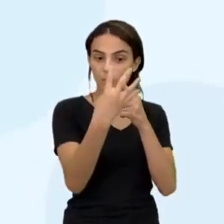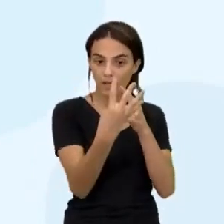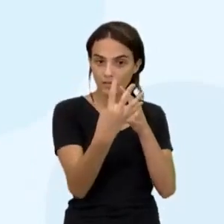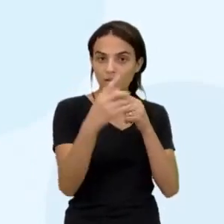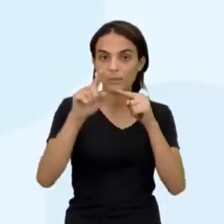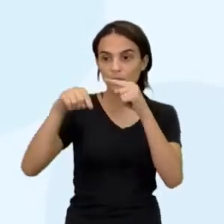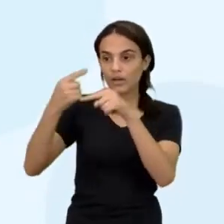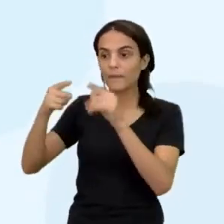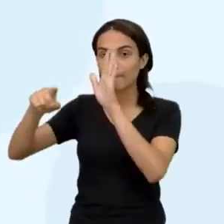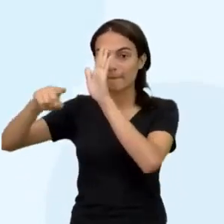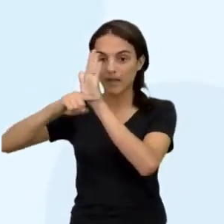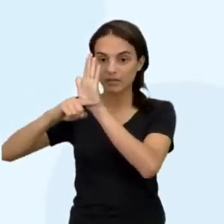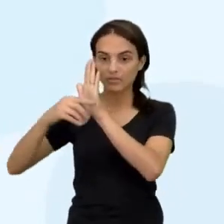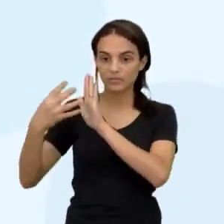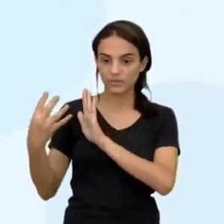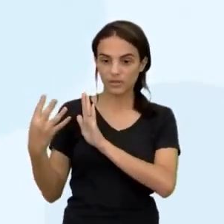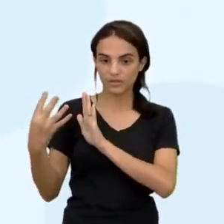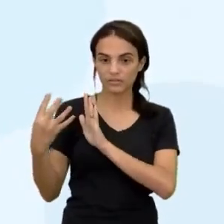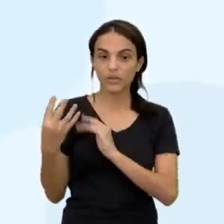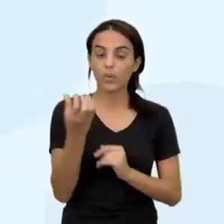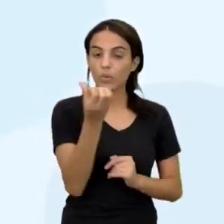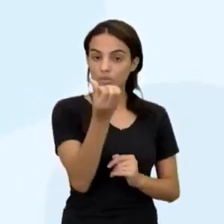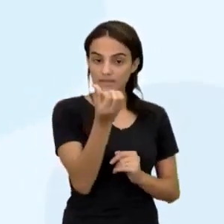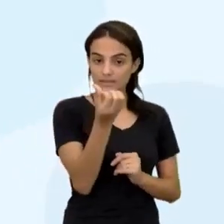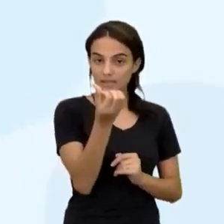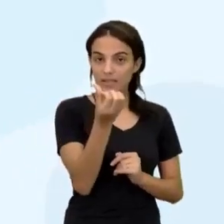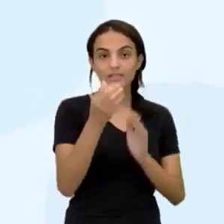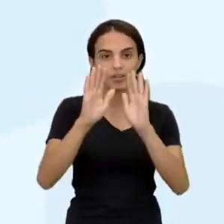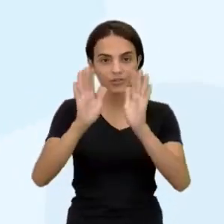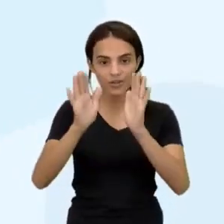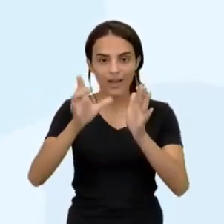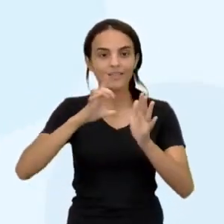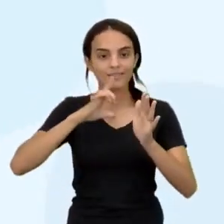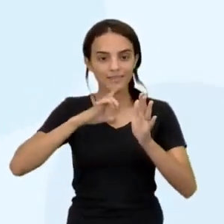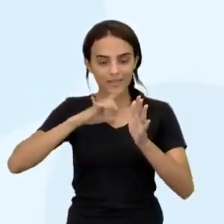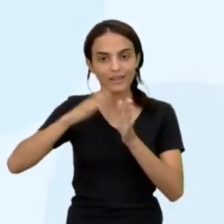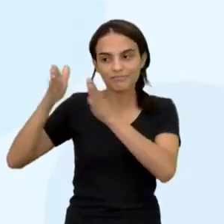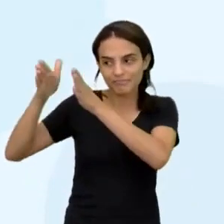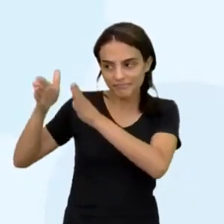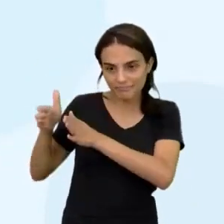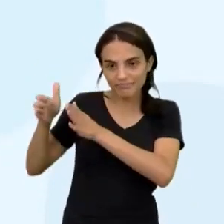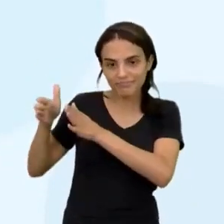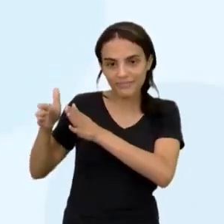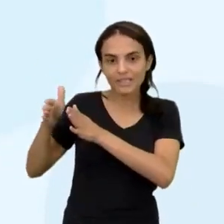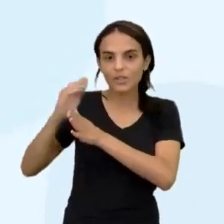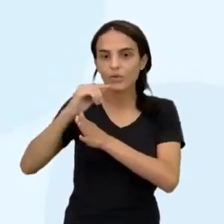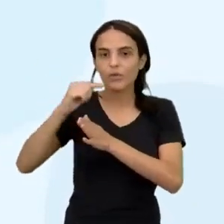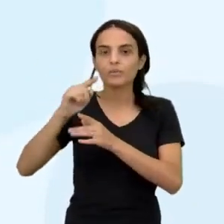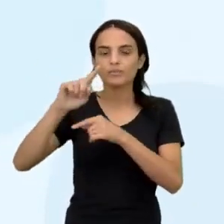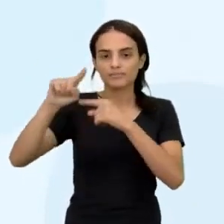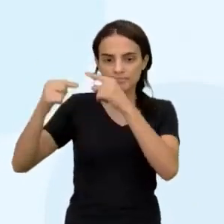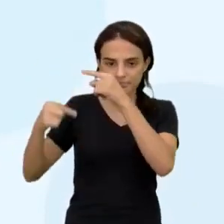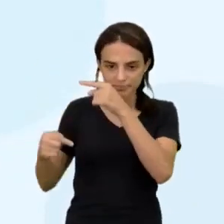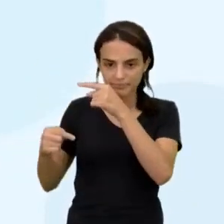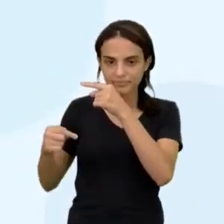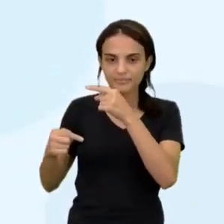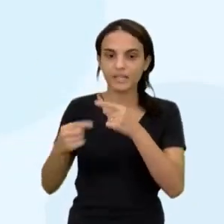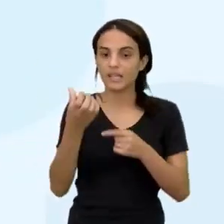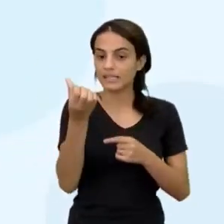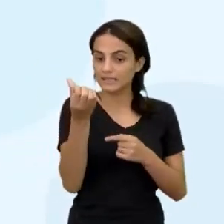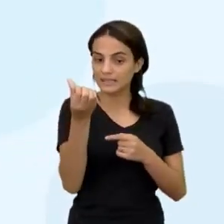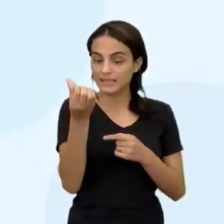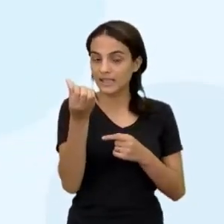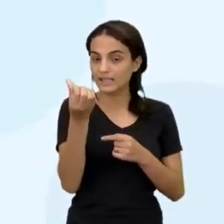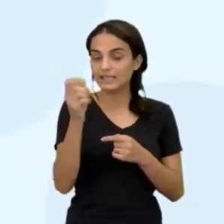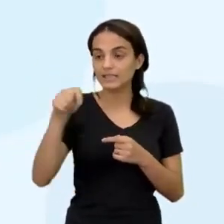menos 4. Ó, o 6, ele já está do lado direito da igualdade, então eu vou abaixar ele. O número que não tem